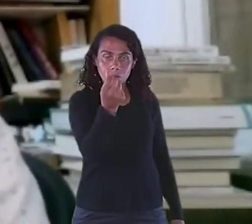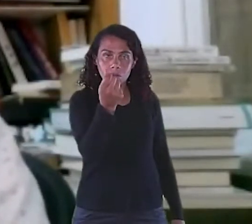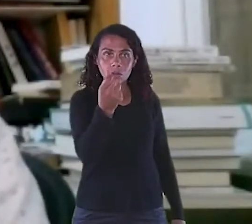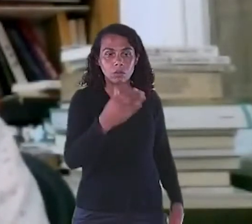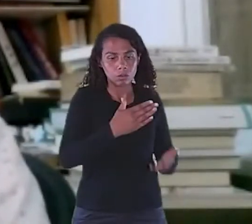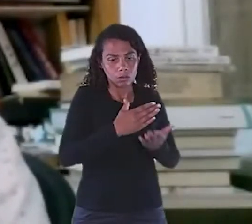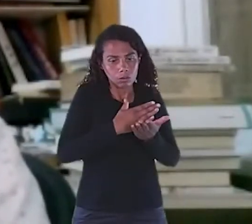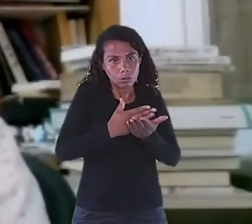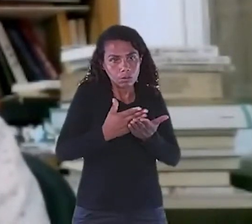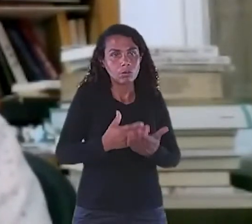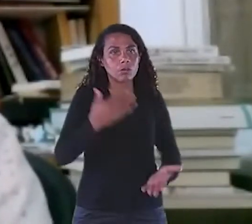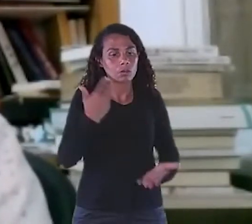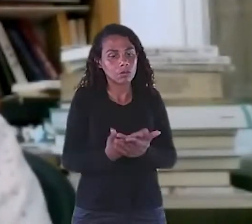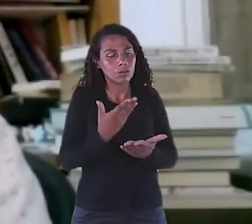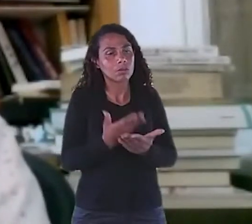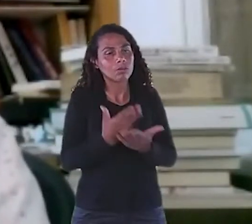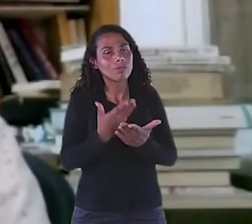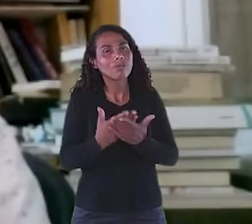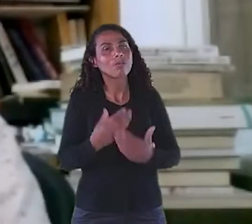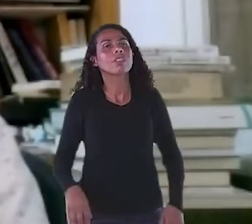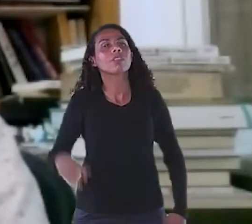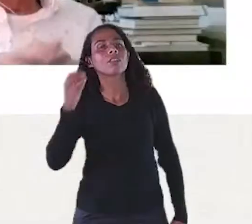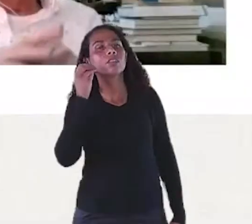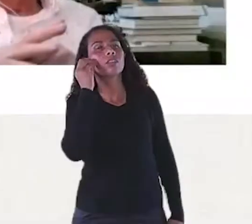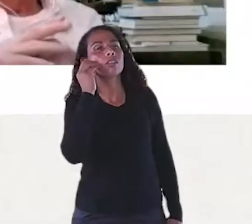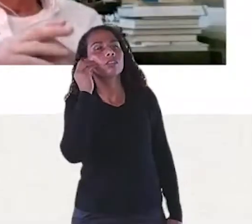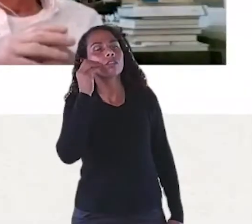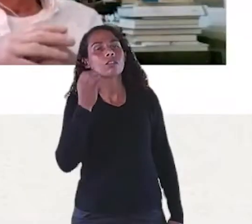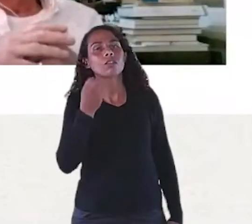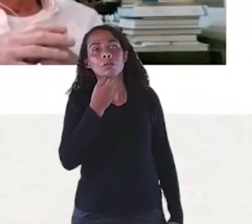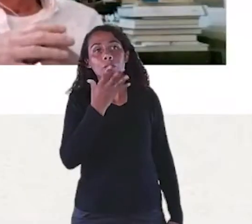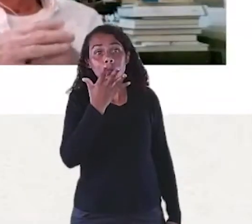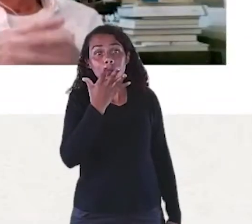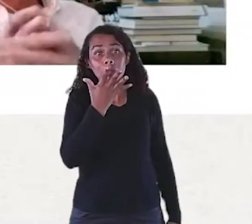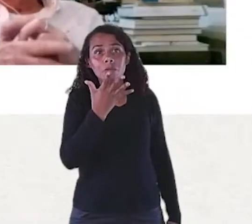E foi uma experiência maravilhosa. Quem eram os seus contemporâneos?